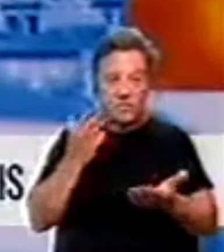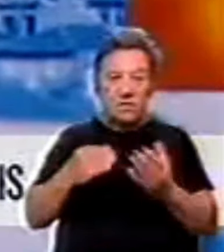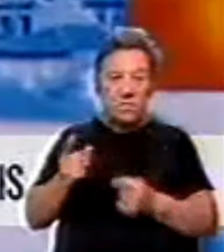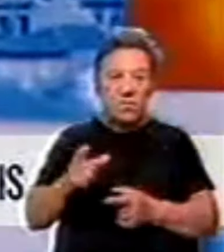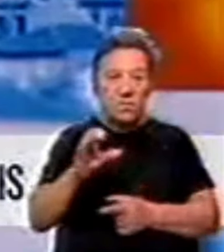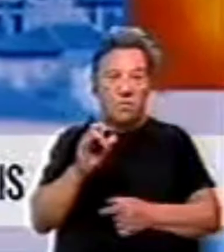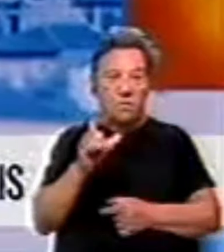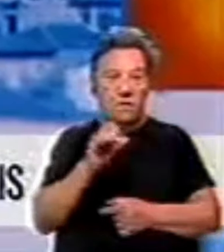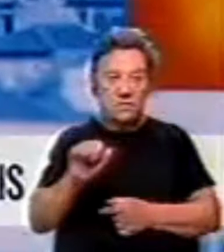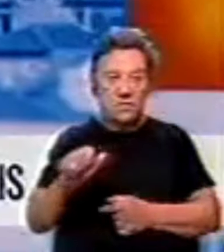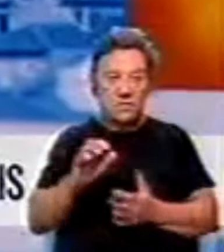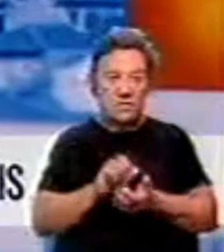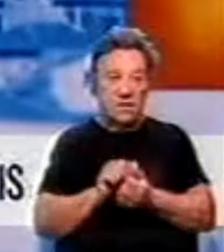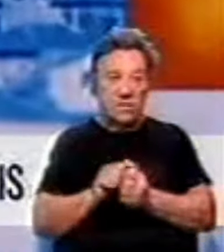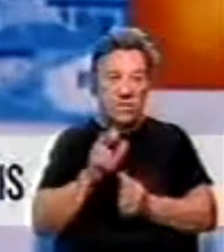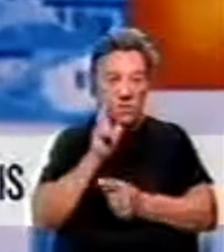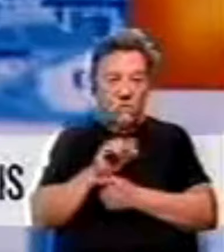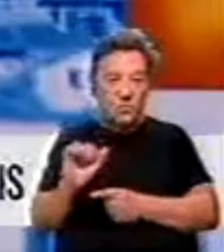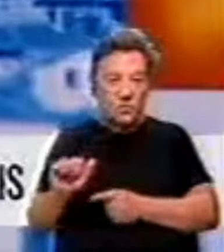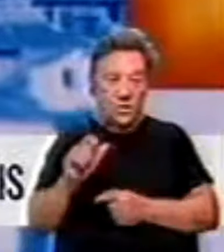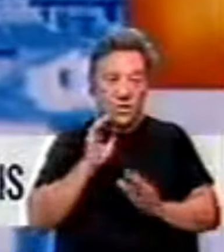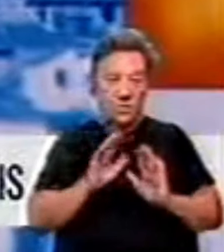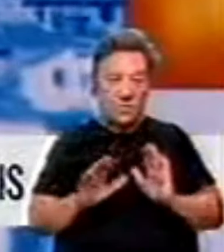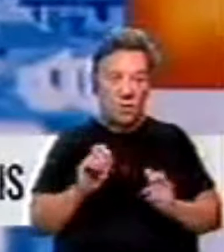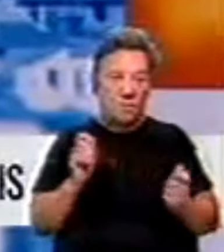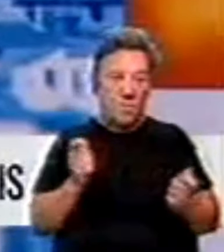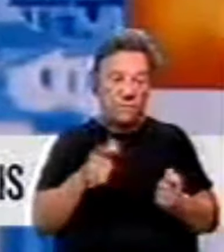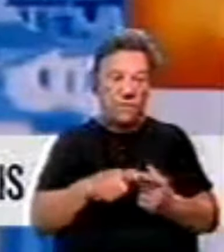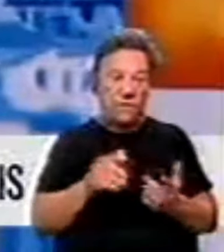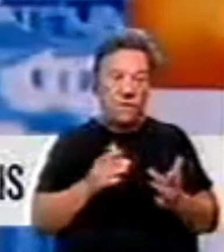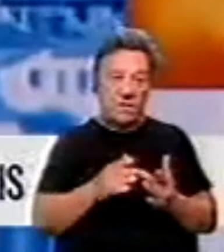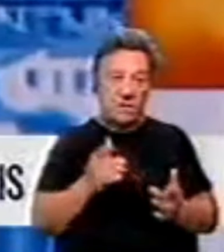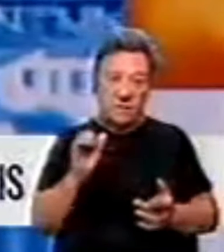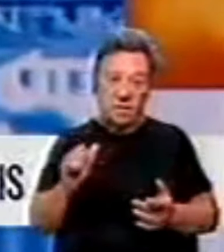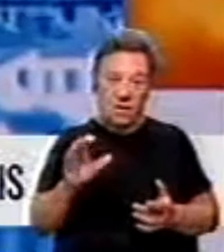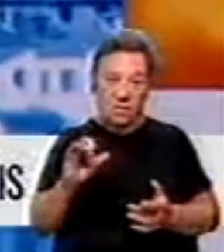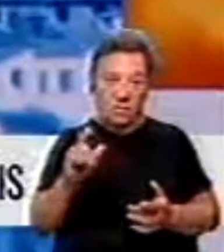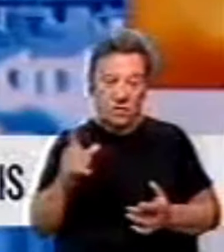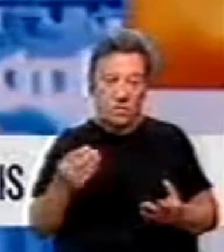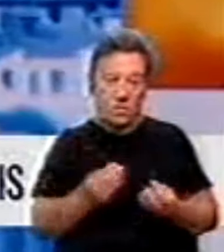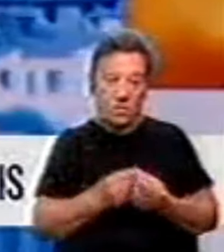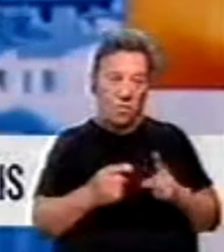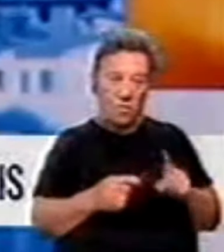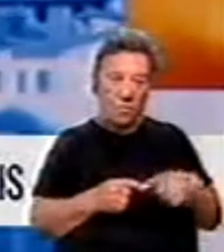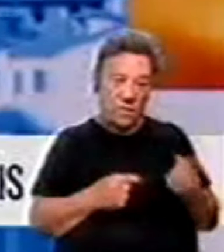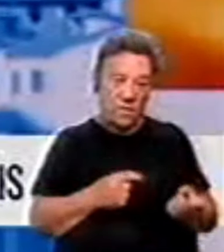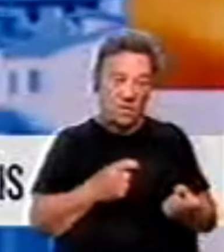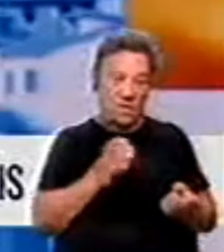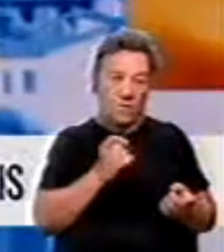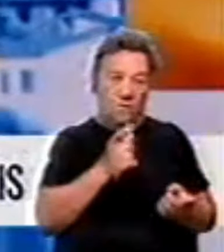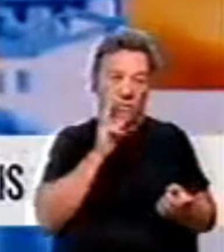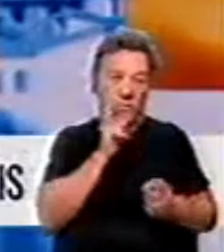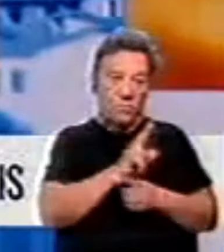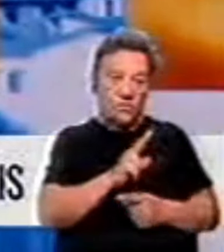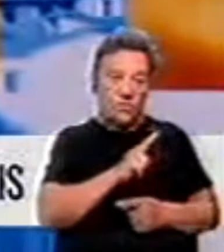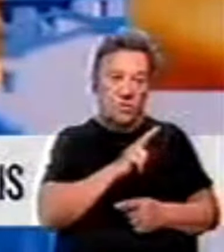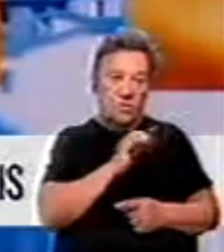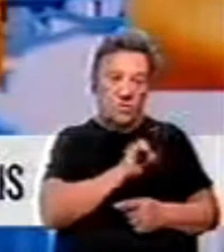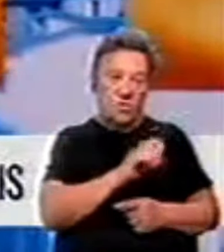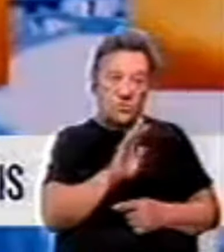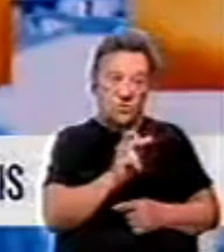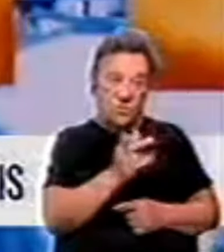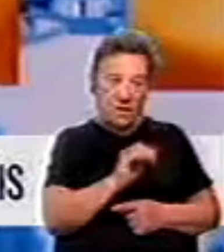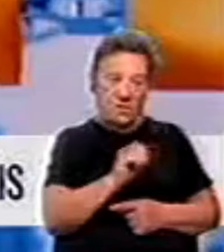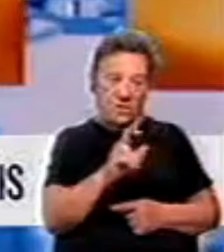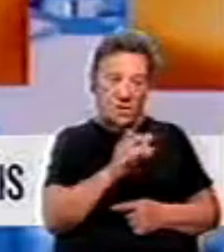conhecimento da coleção de cerâmica do museu. A exposição promove a relação desta coleção com outras coleções do Museu Nacional Soares dos